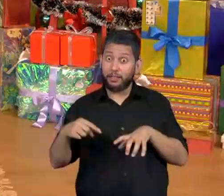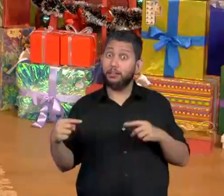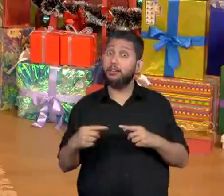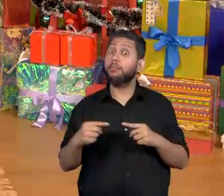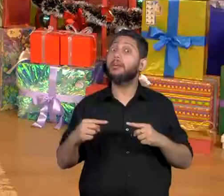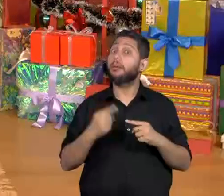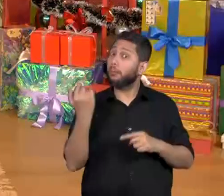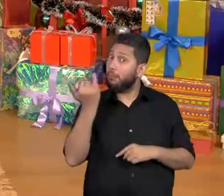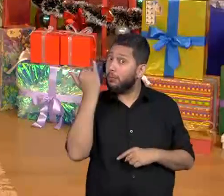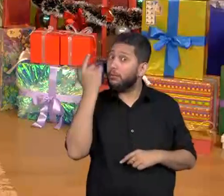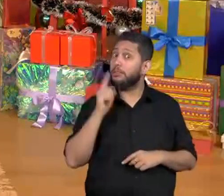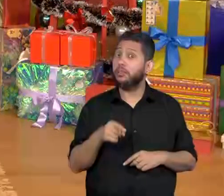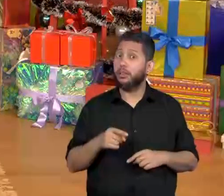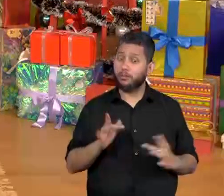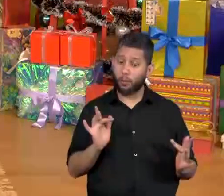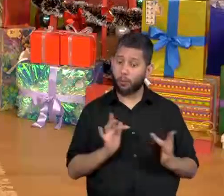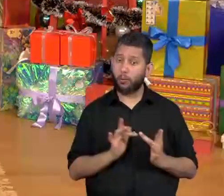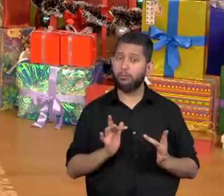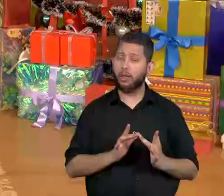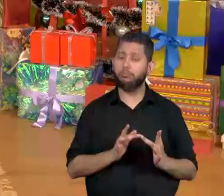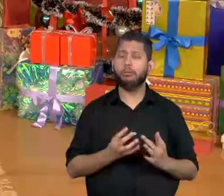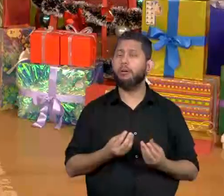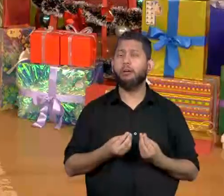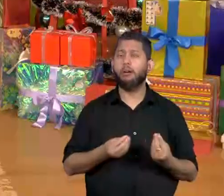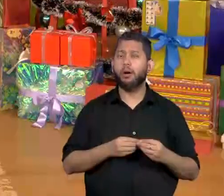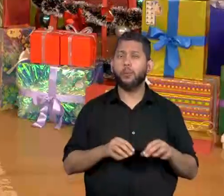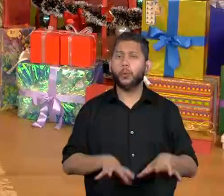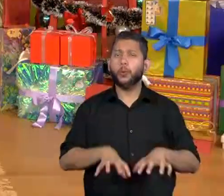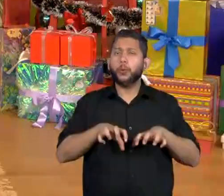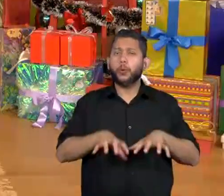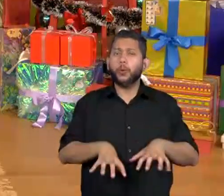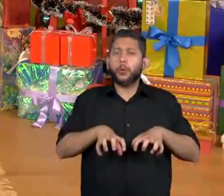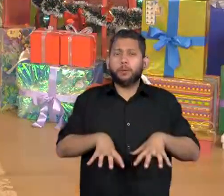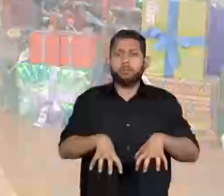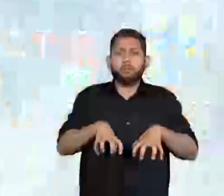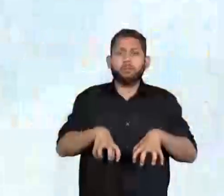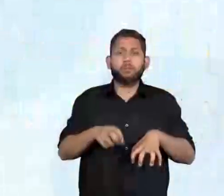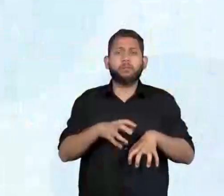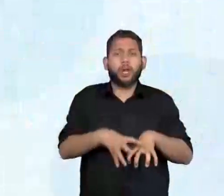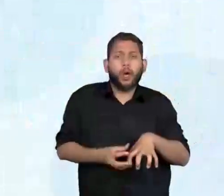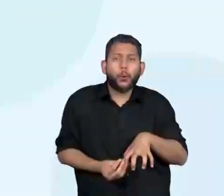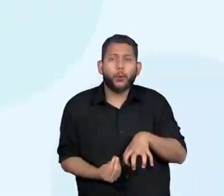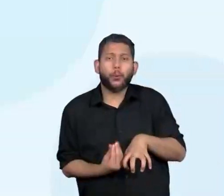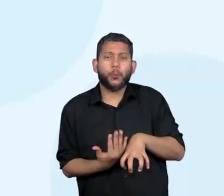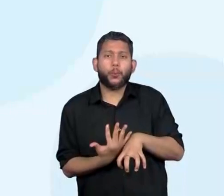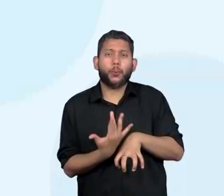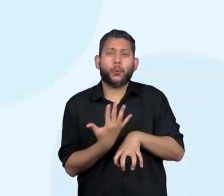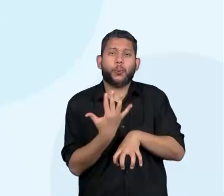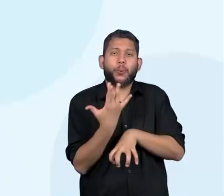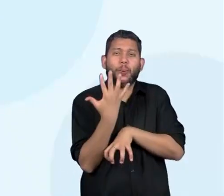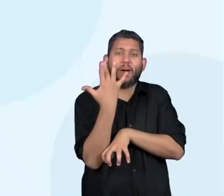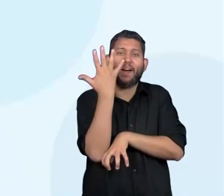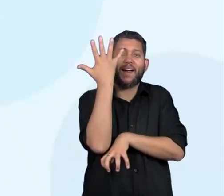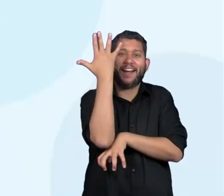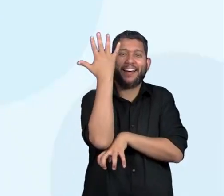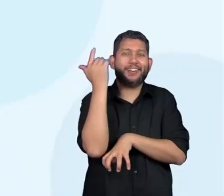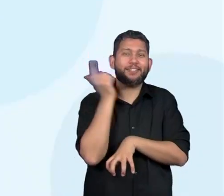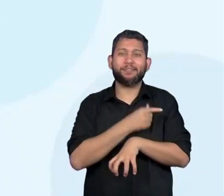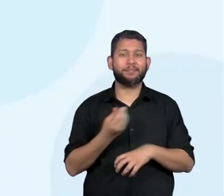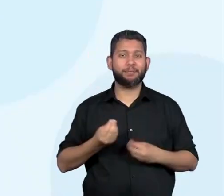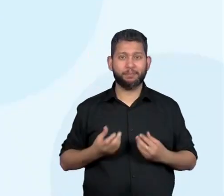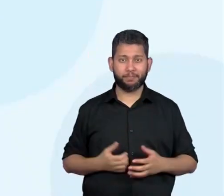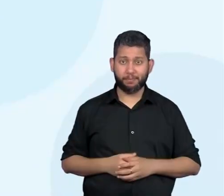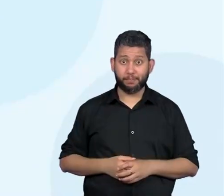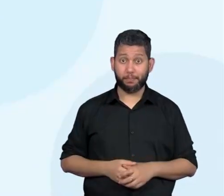sempre ligados, hein? Fica a dica. Mas vamos dar sequência então, e temos aqui alguns objetivos. O primeiro deles